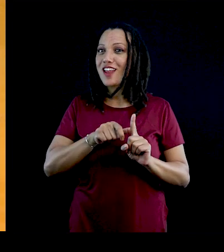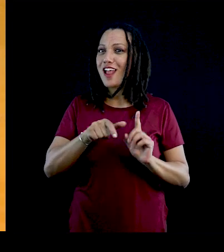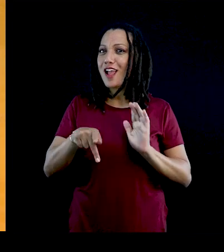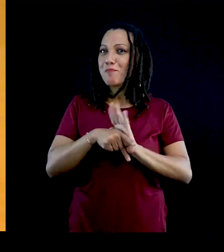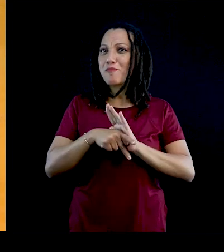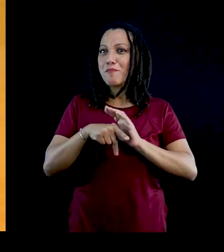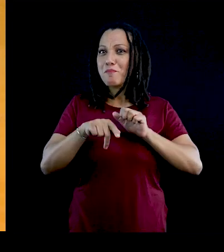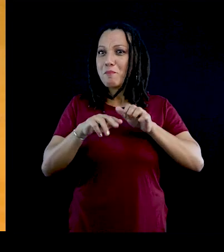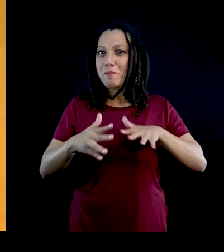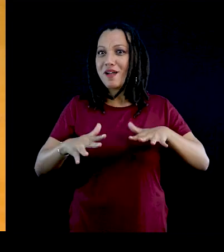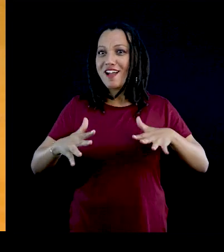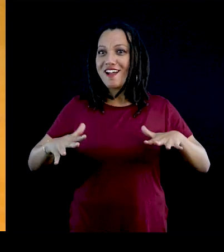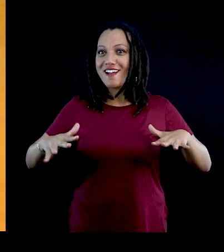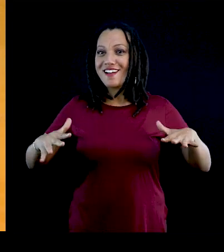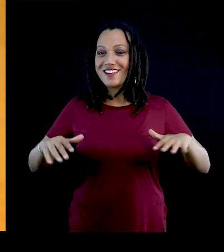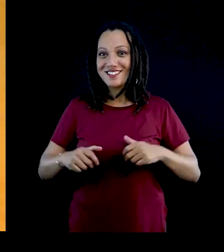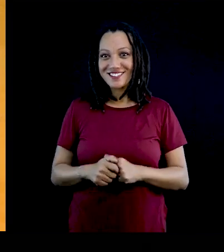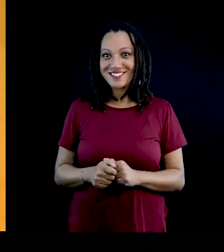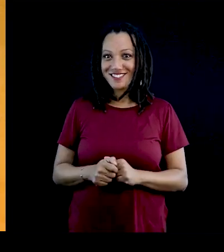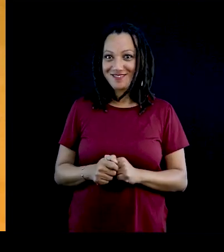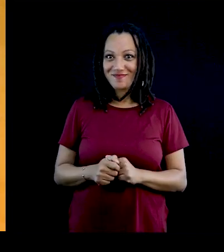Uma bandeirinha aqui em cima do barco.